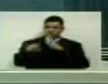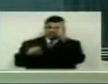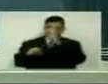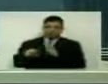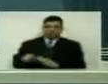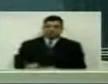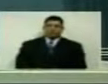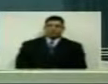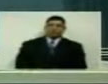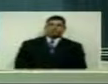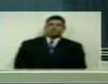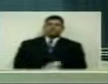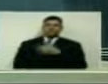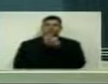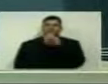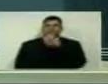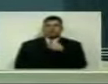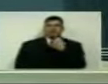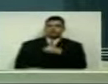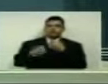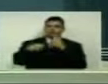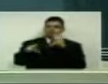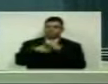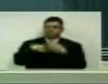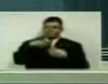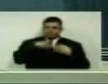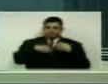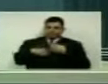brasileira. Nós nos